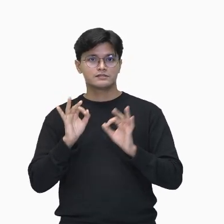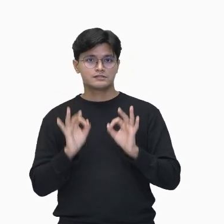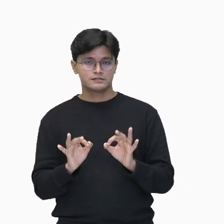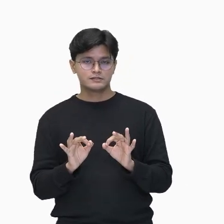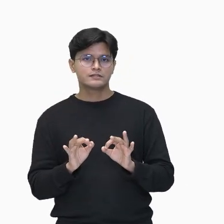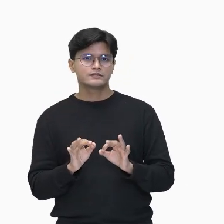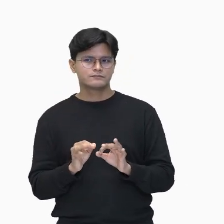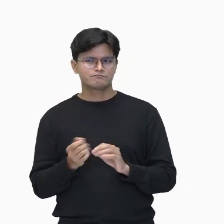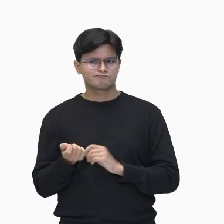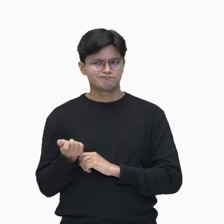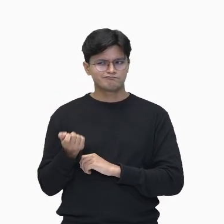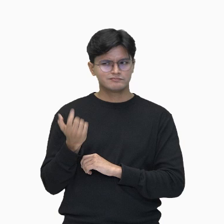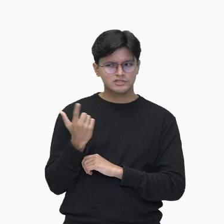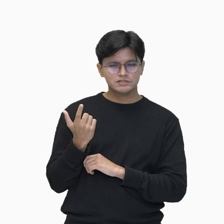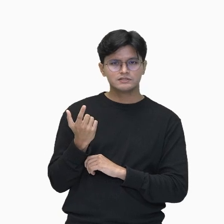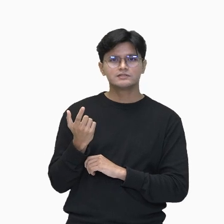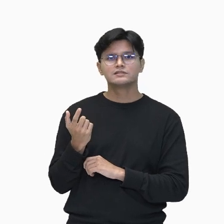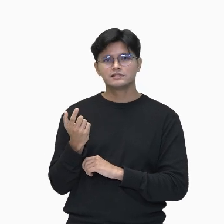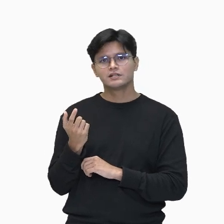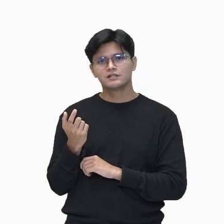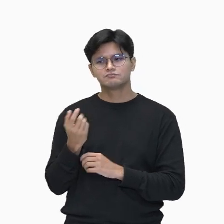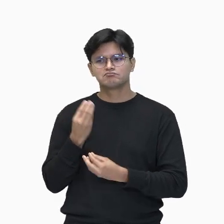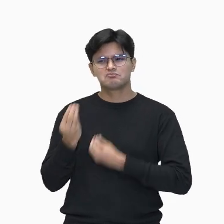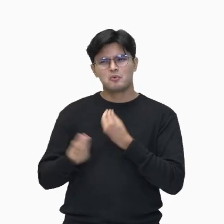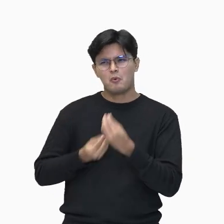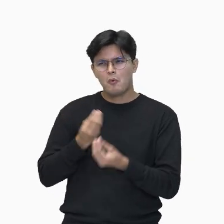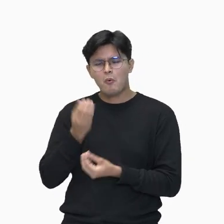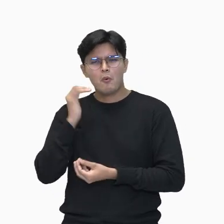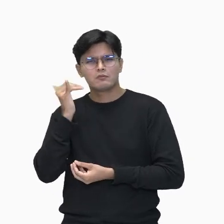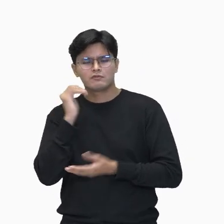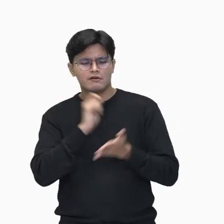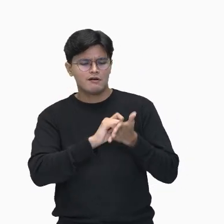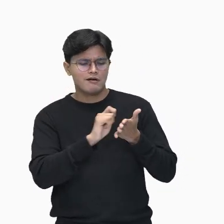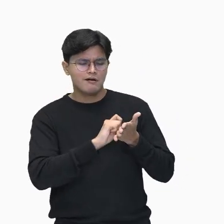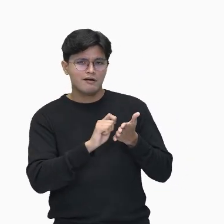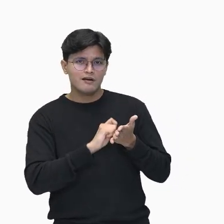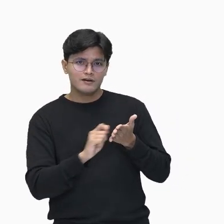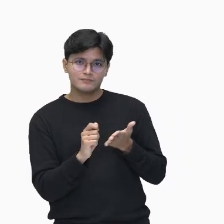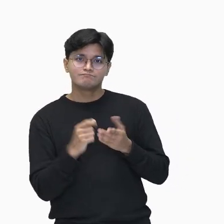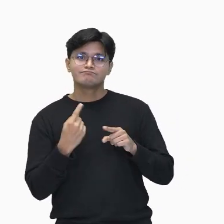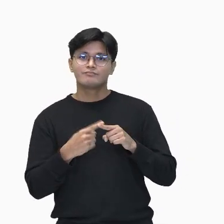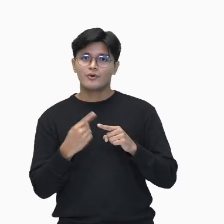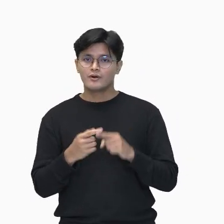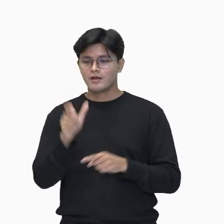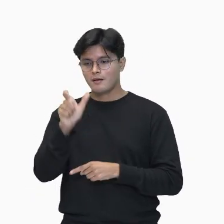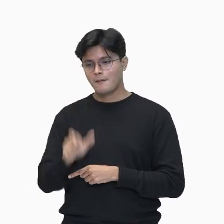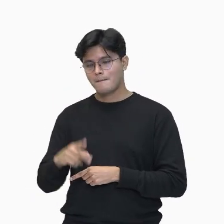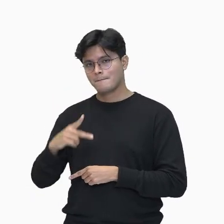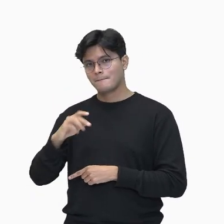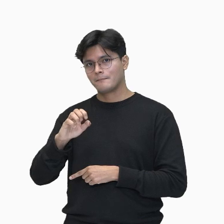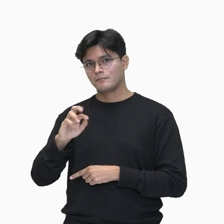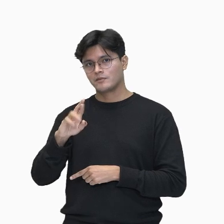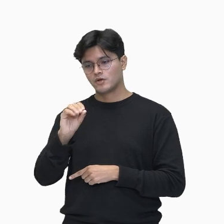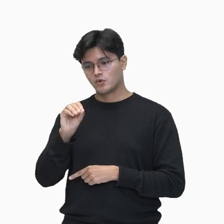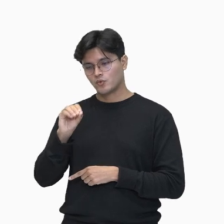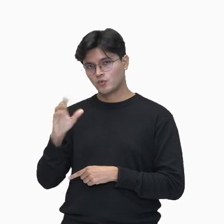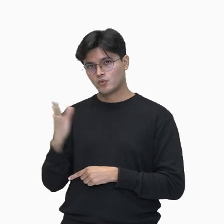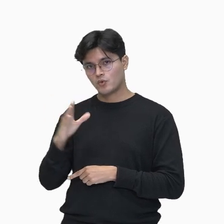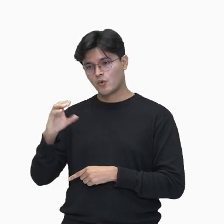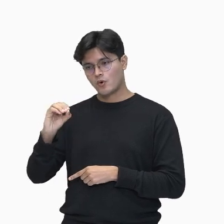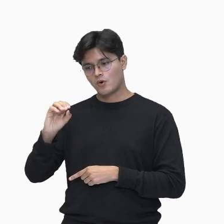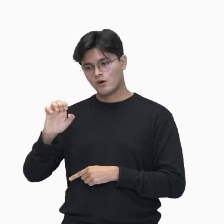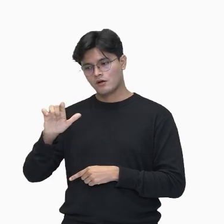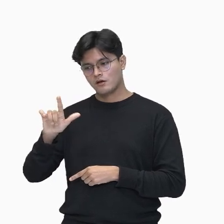estranha e crua de contar porque a peiro Coelho mandou arrancar o